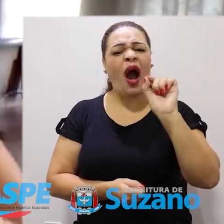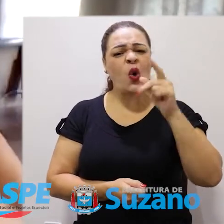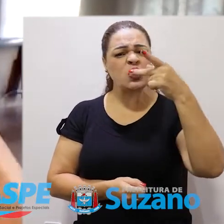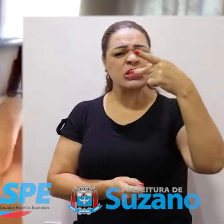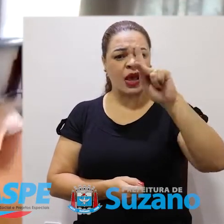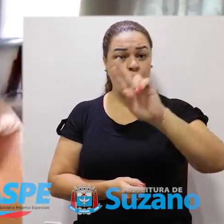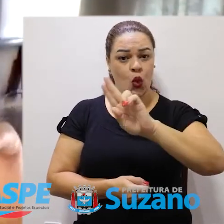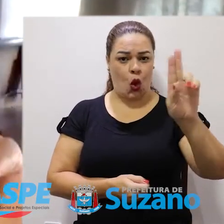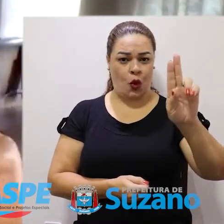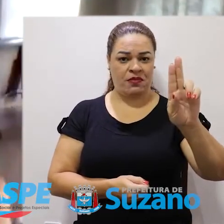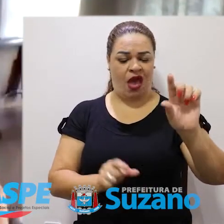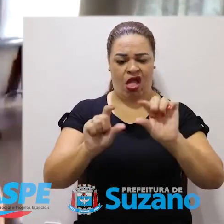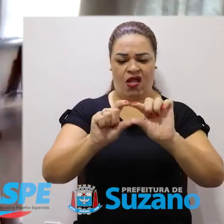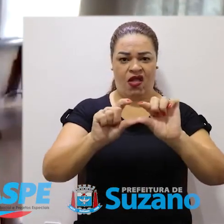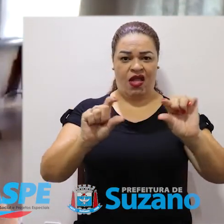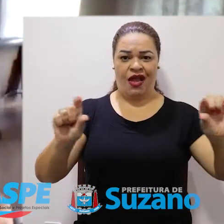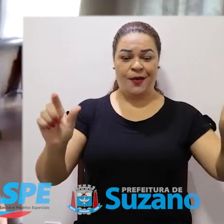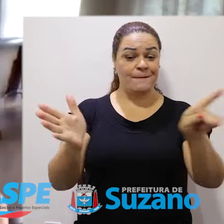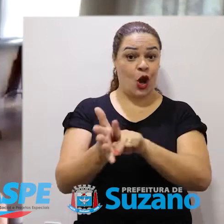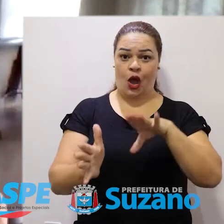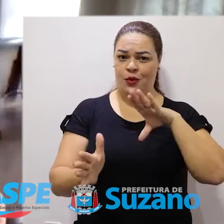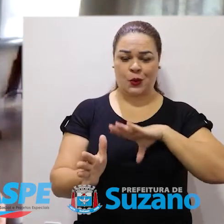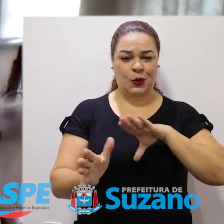nome. Eu uso uma estrutura